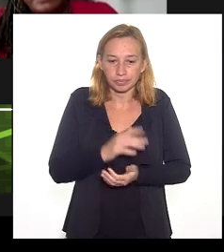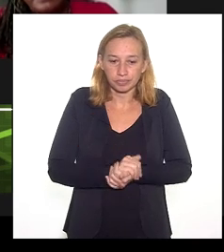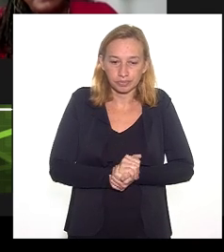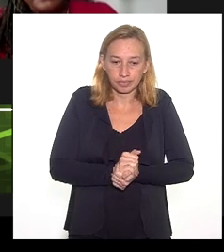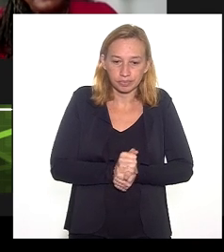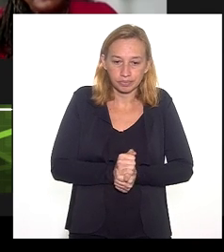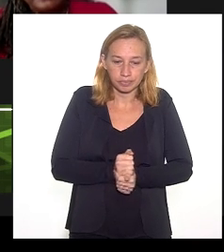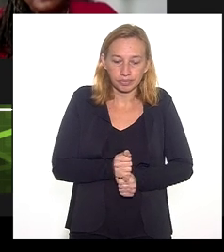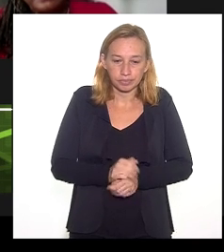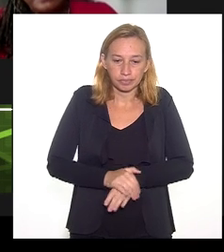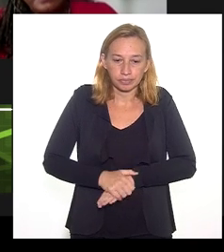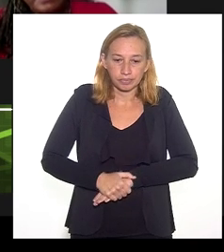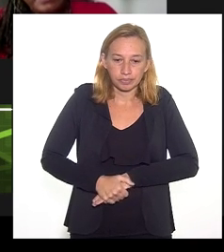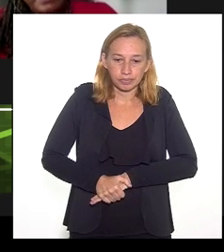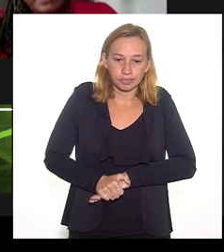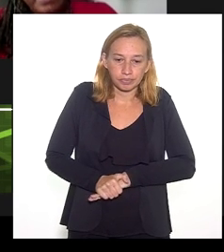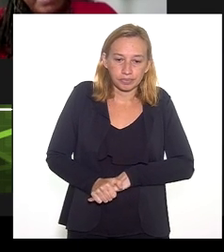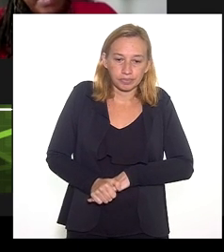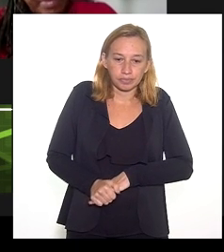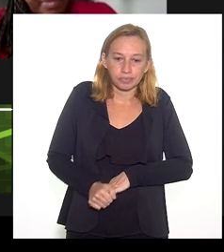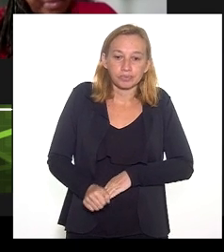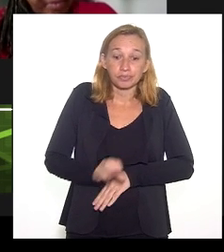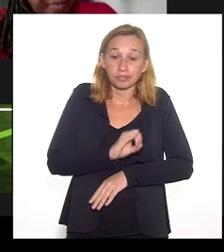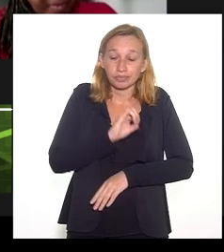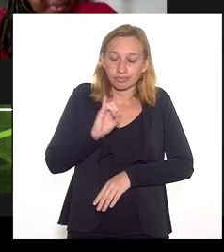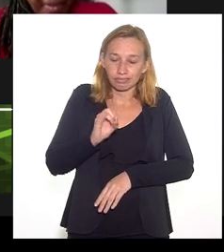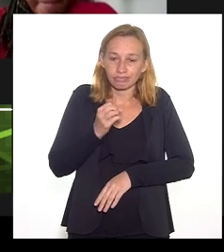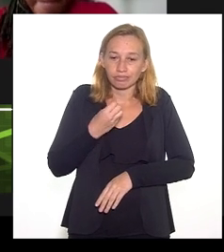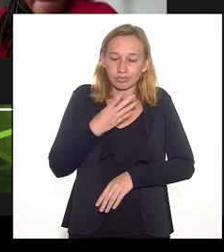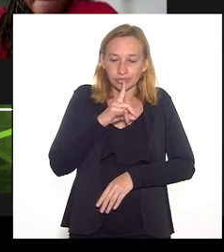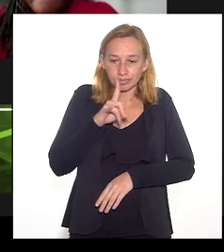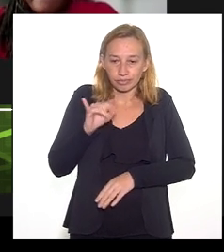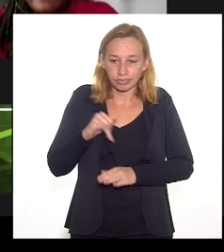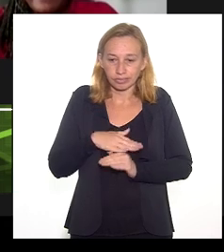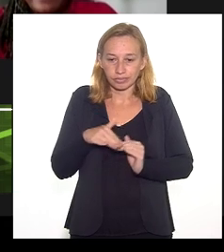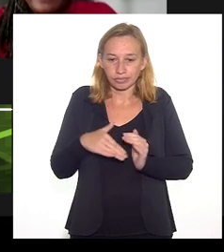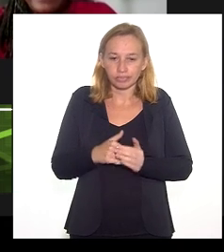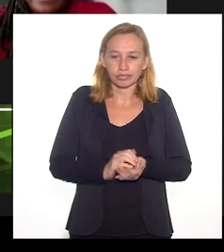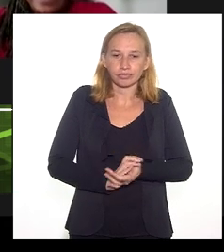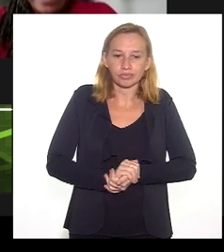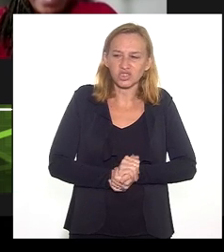Cássia está na sala oi lá olá bom dia a todos